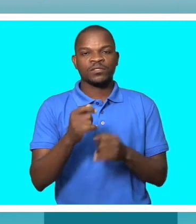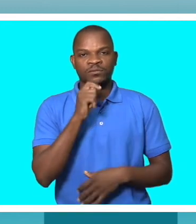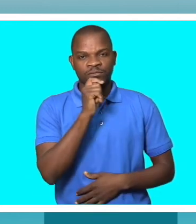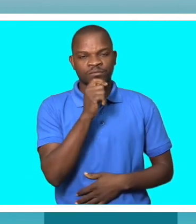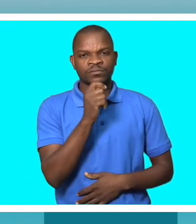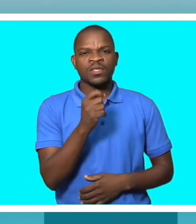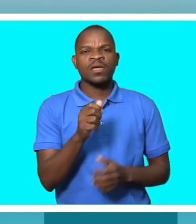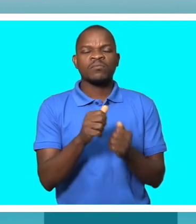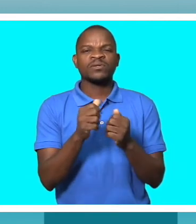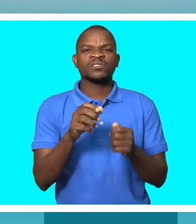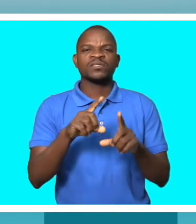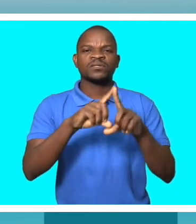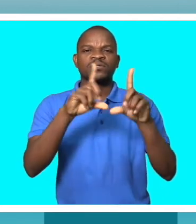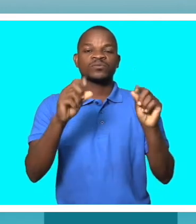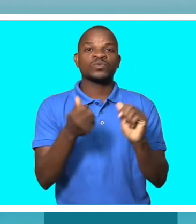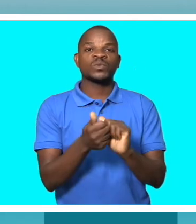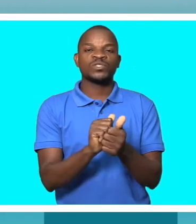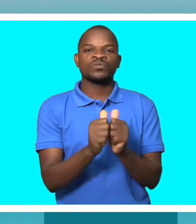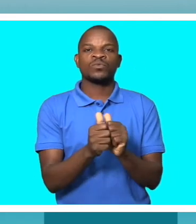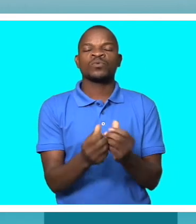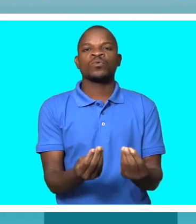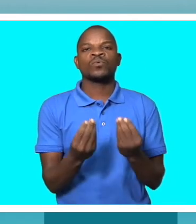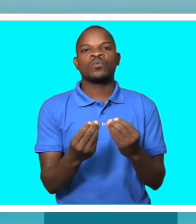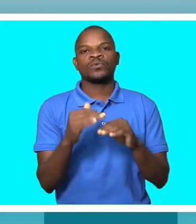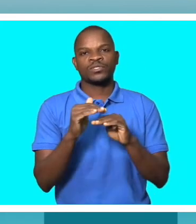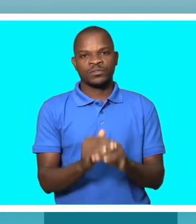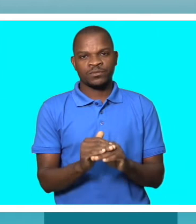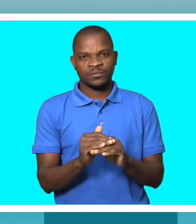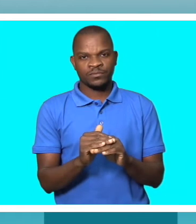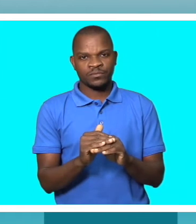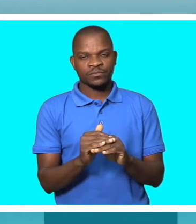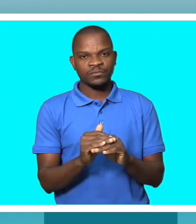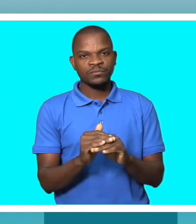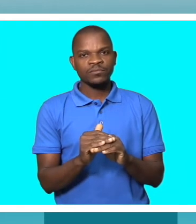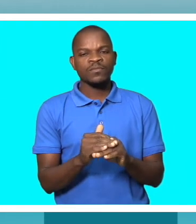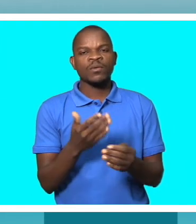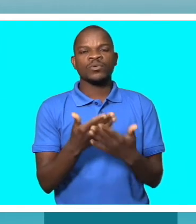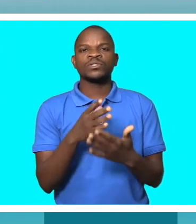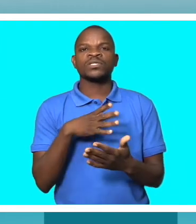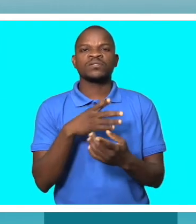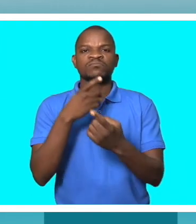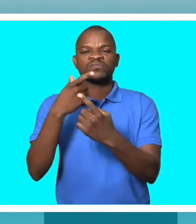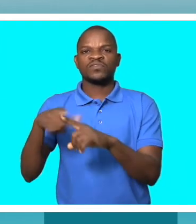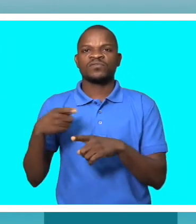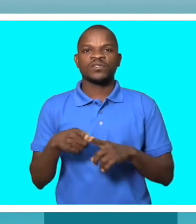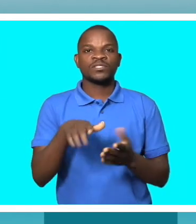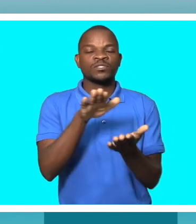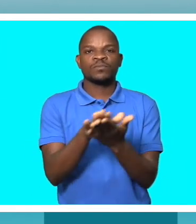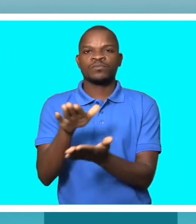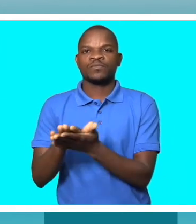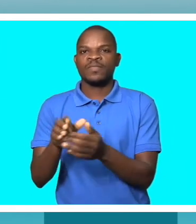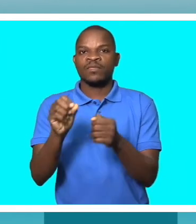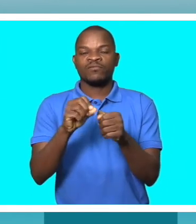nossa entrevista, em relação ao desporto, Chibuto, há vários recintes desportivos, e